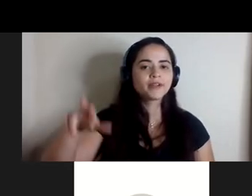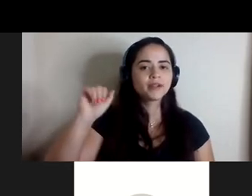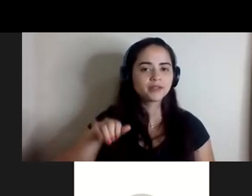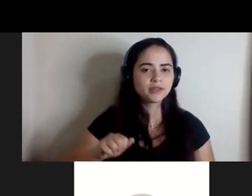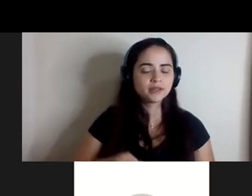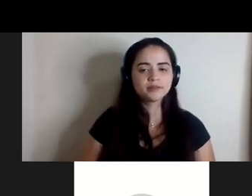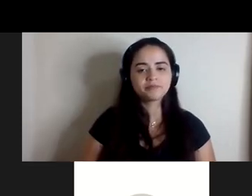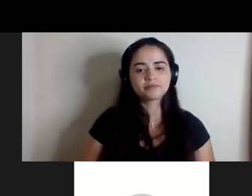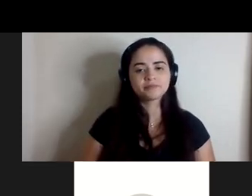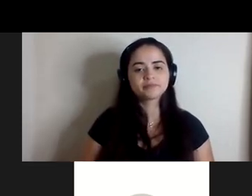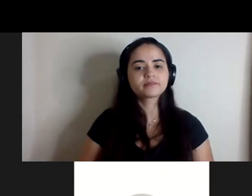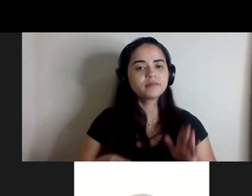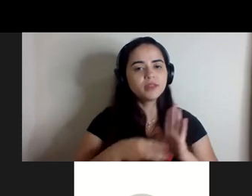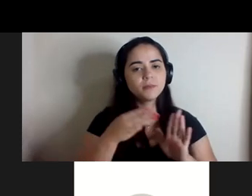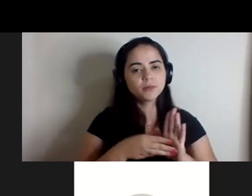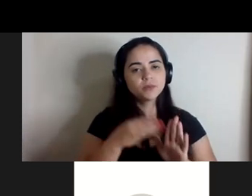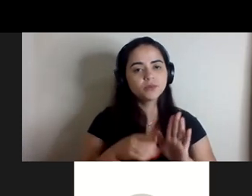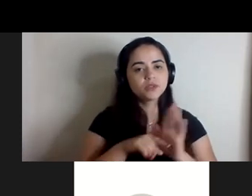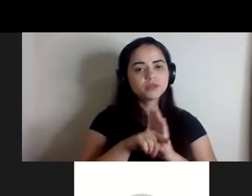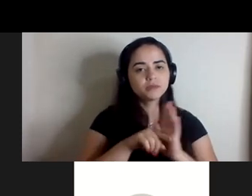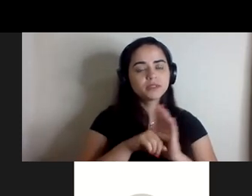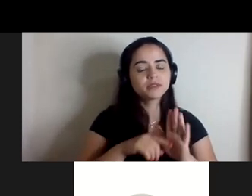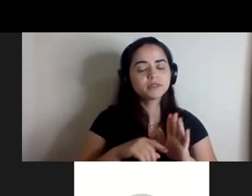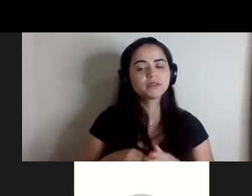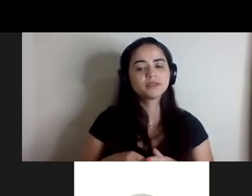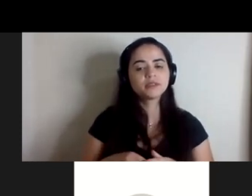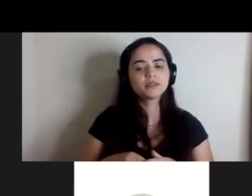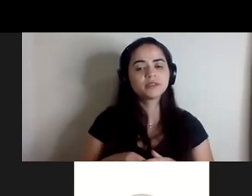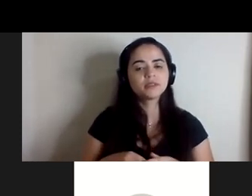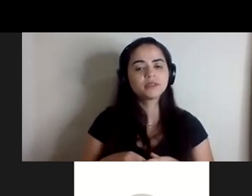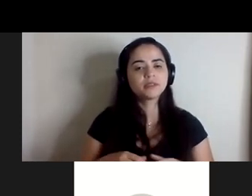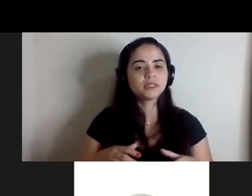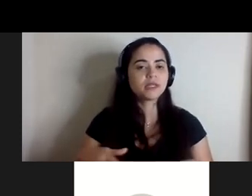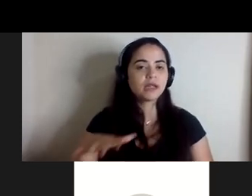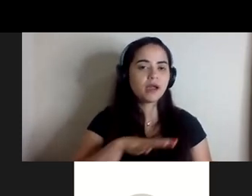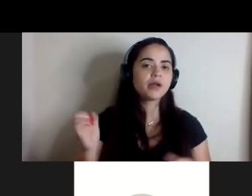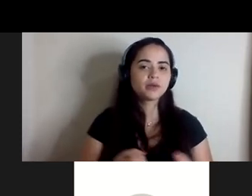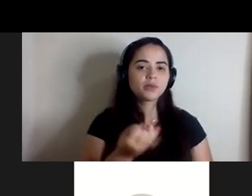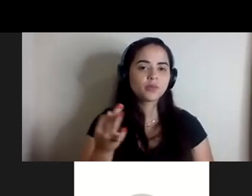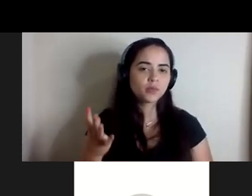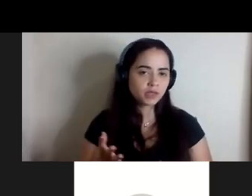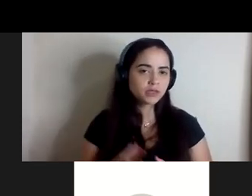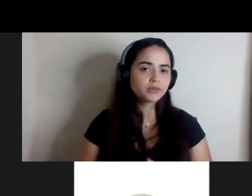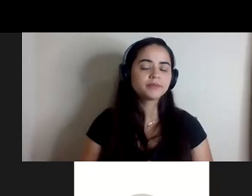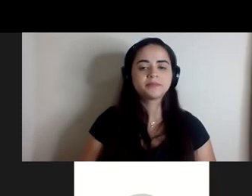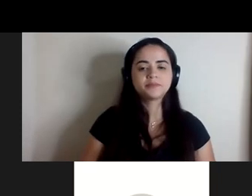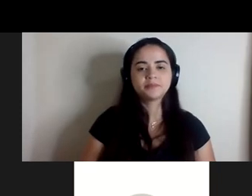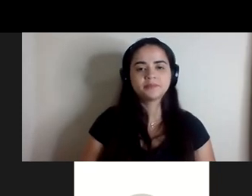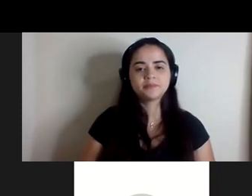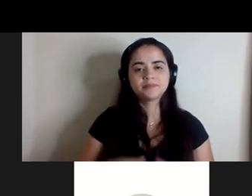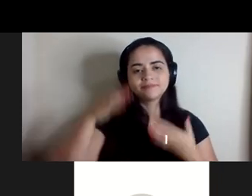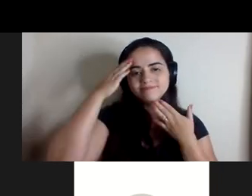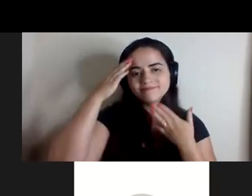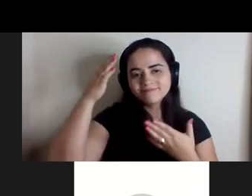importante sobre metodologia, né, da pesquisa na parte qualitativa, né? Então, aí também fica o convite, se você puder